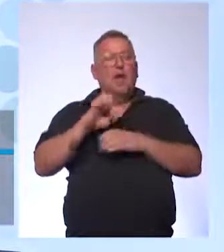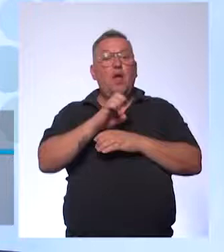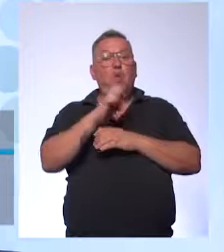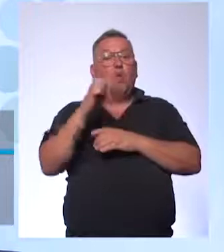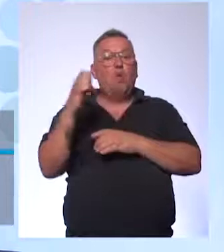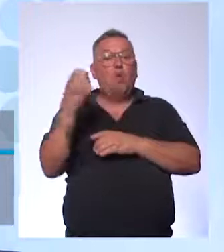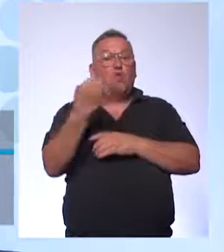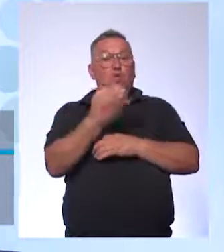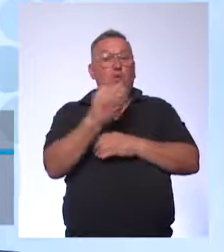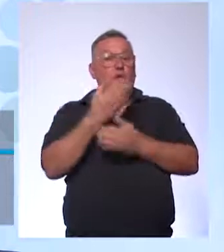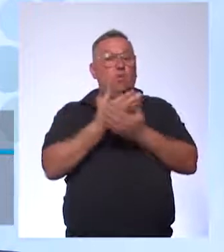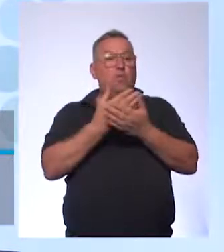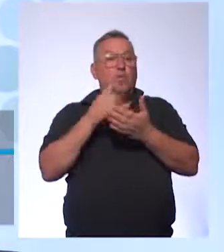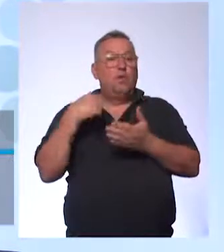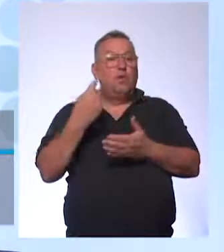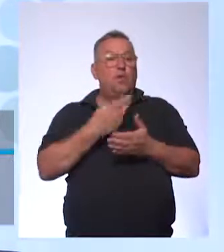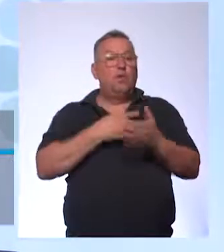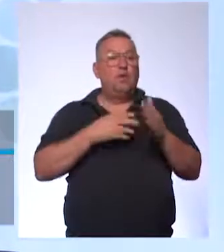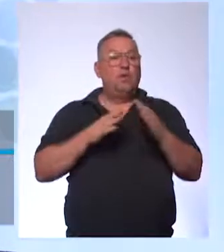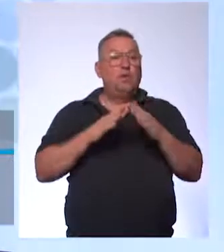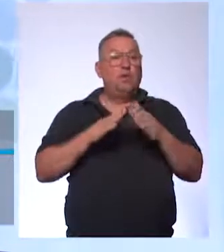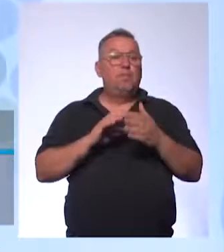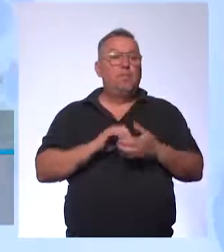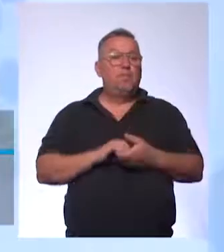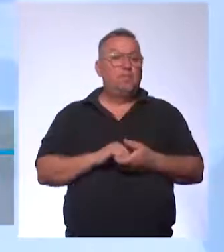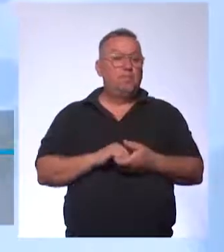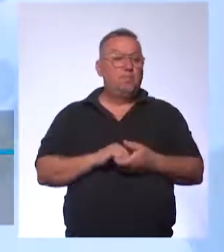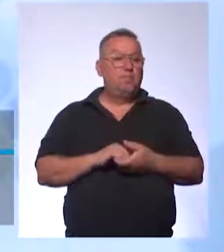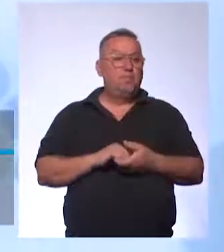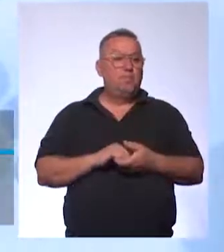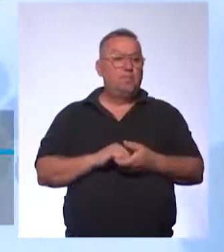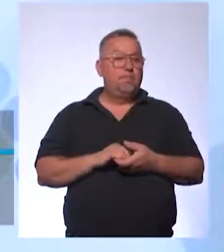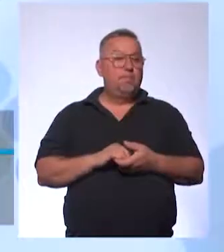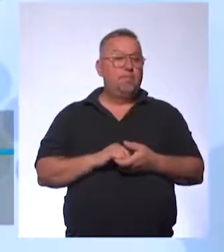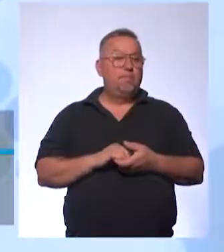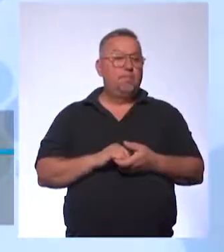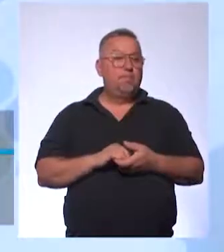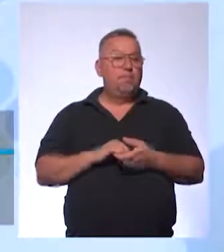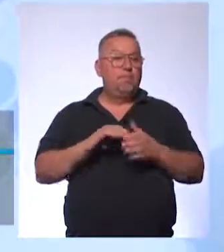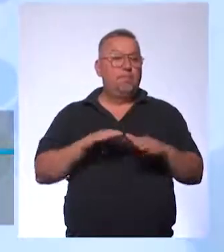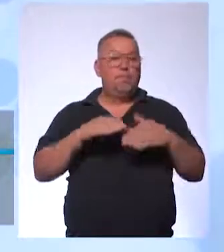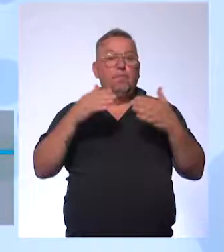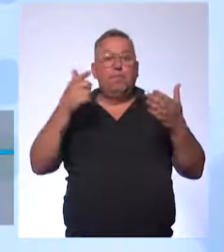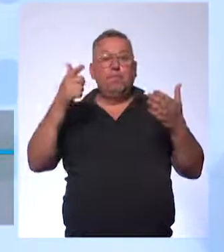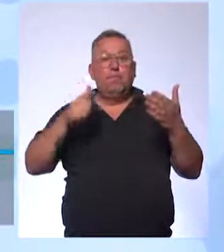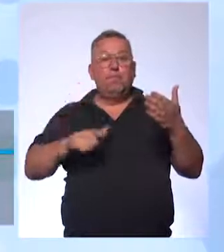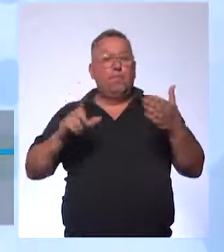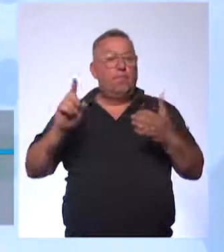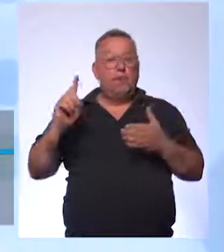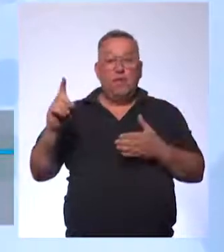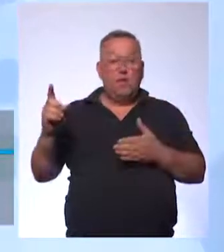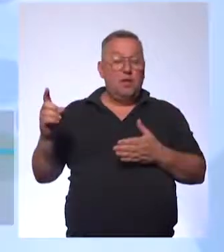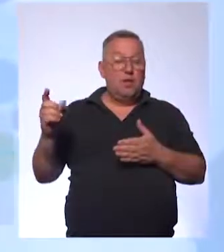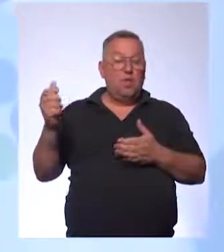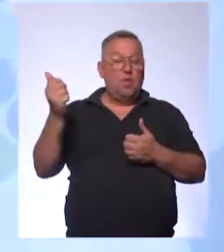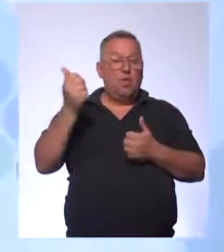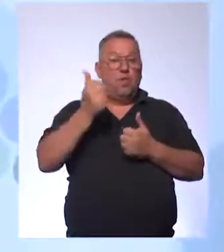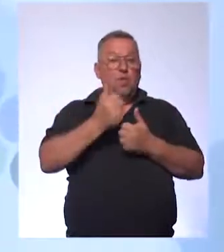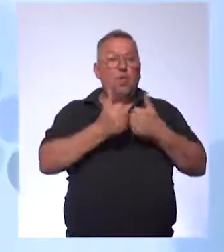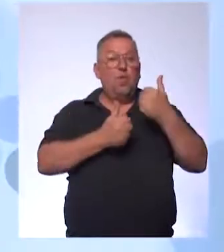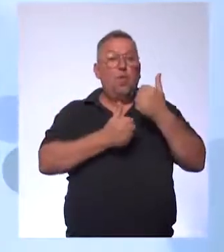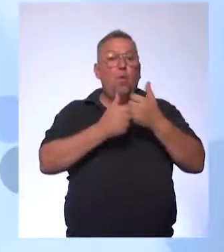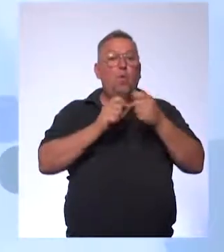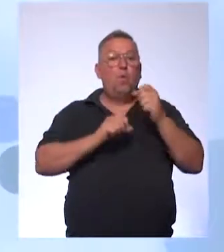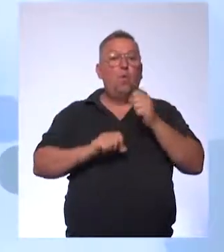estudo da nossa casa, tá bom? Muito bem. Então a outra fonte não renovável seria a